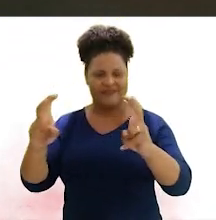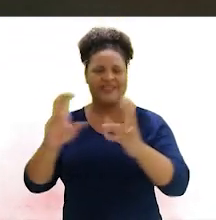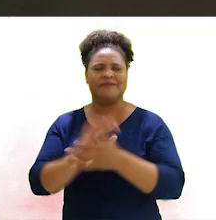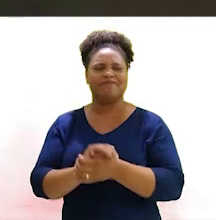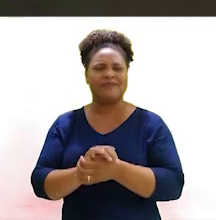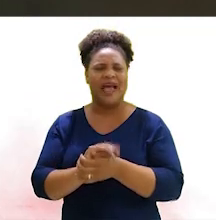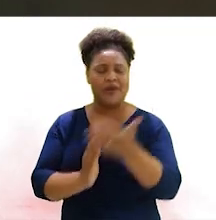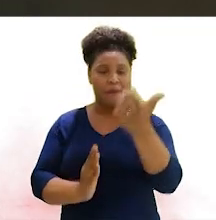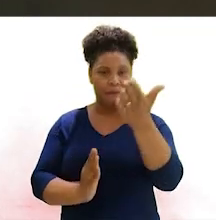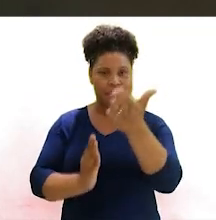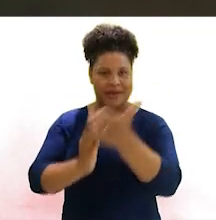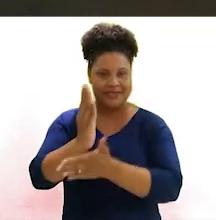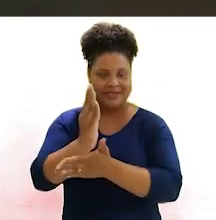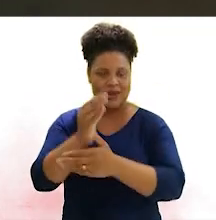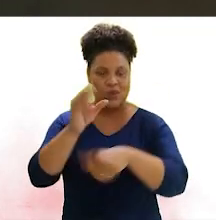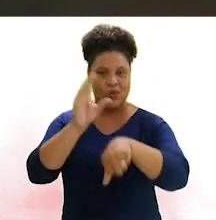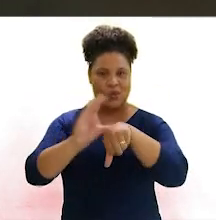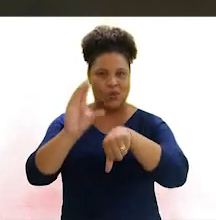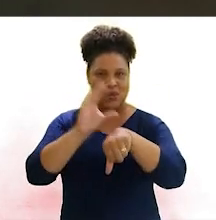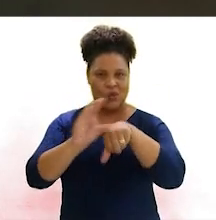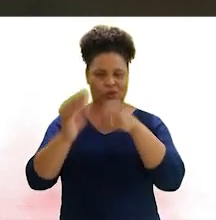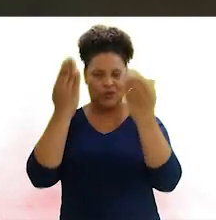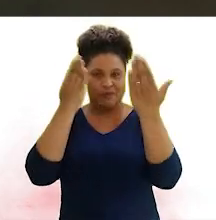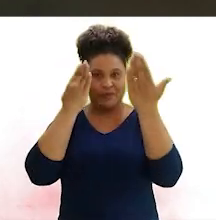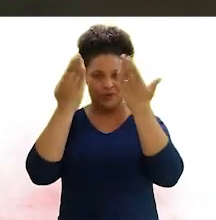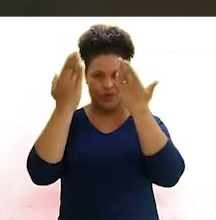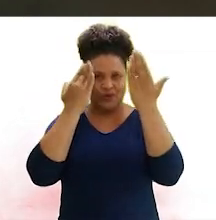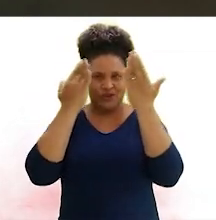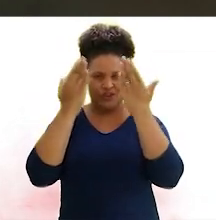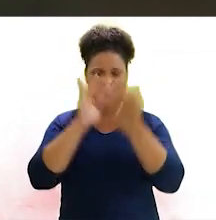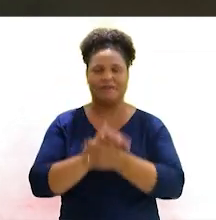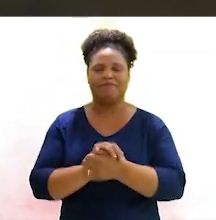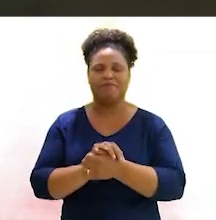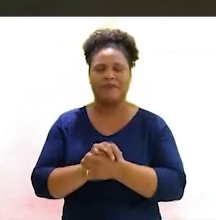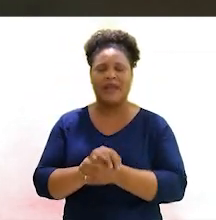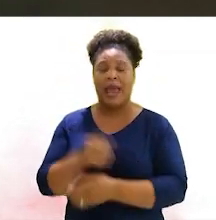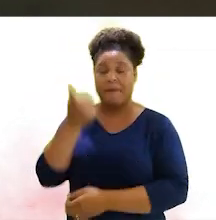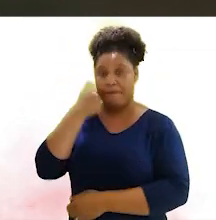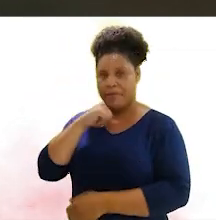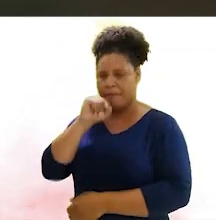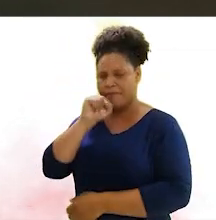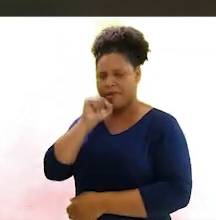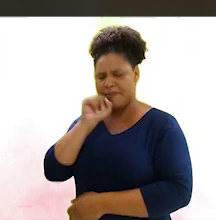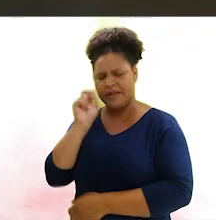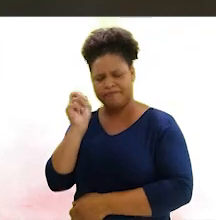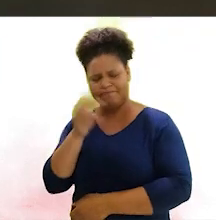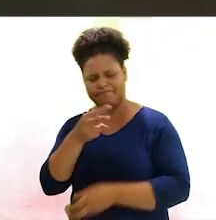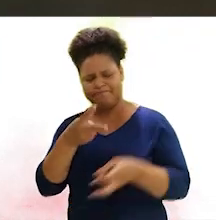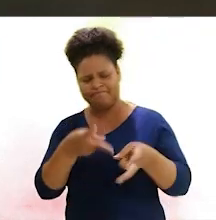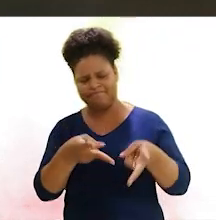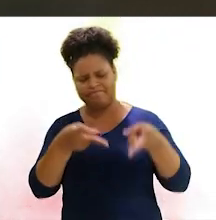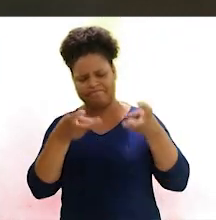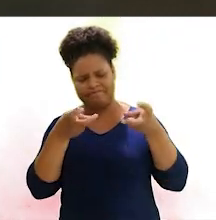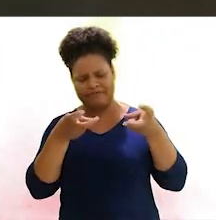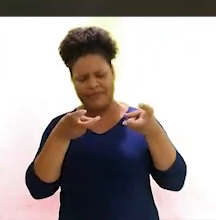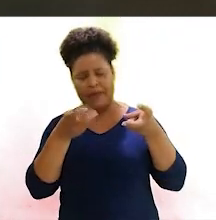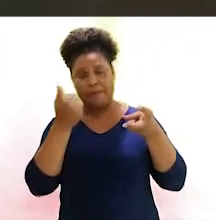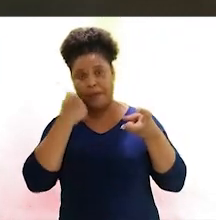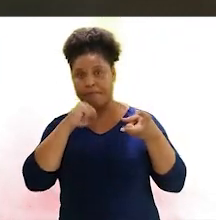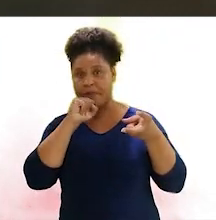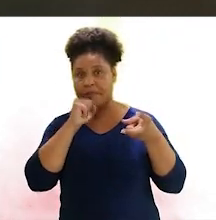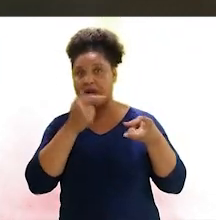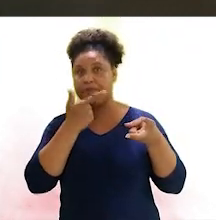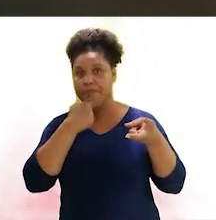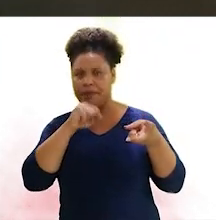do ensino médio Passei no curso de psicologia da UFC minha mãe percebendo o meu adoecer psíquico minha mãe e meu pai